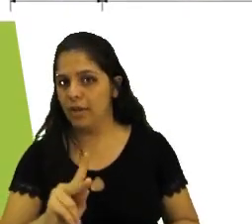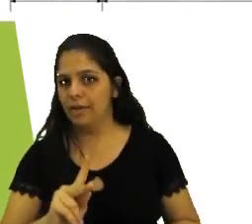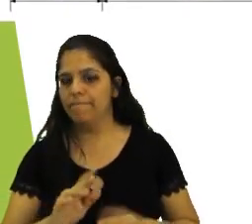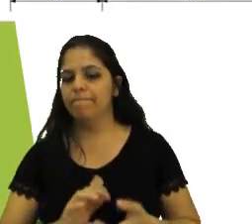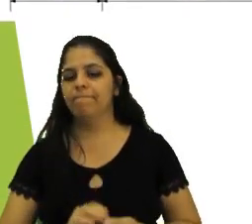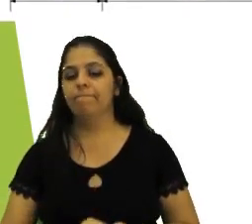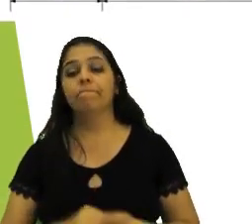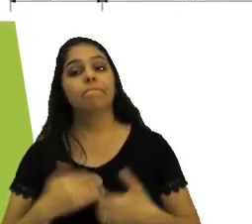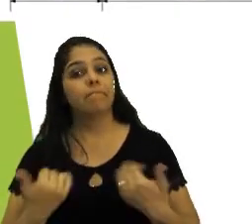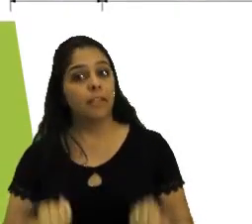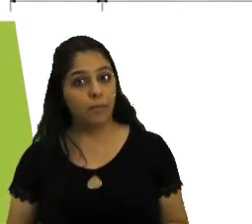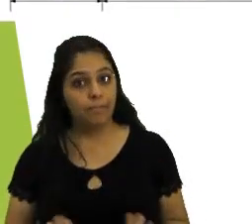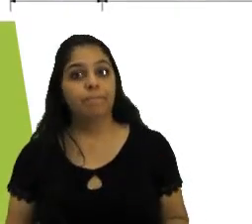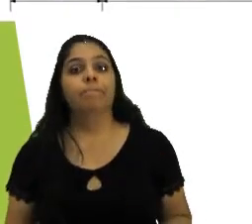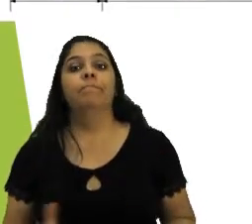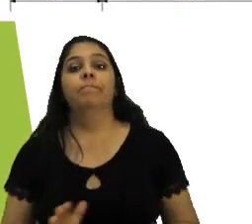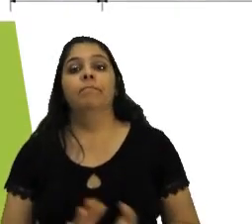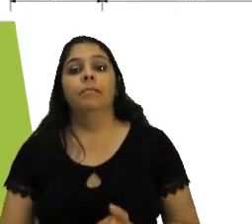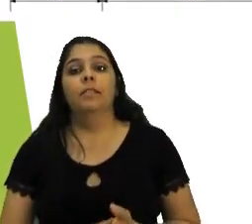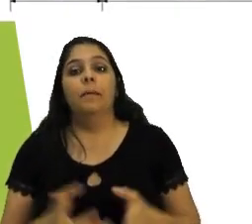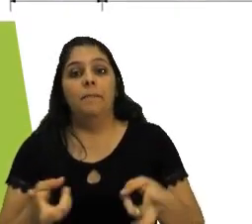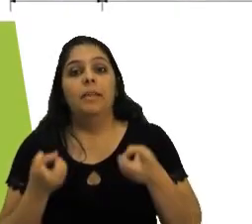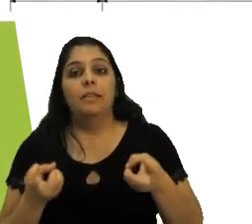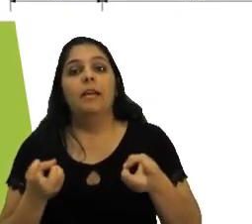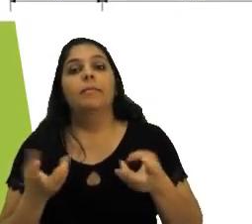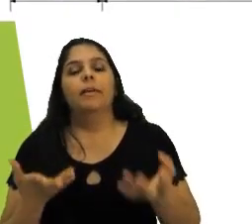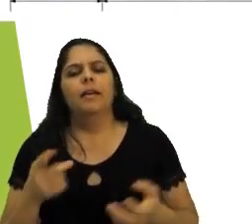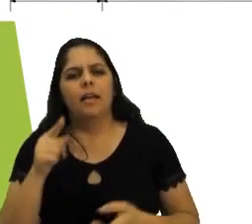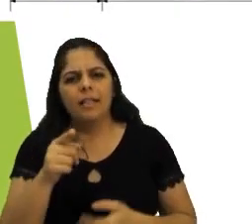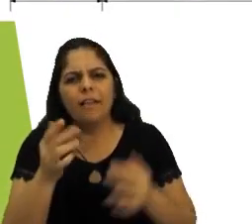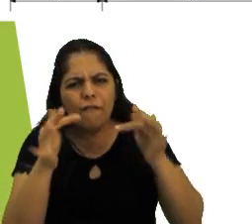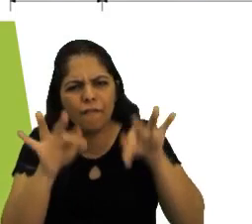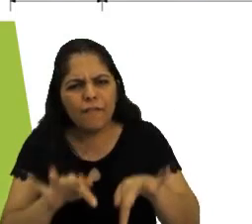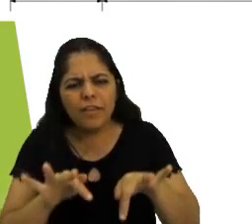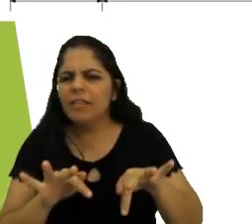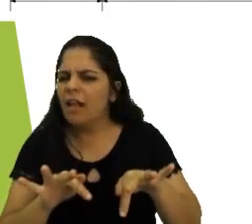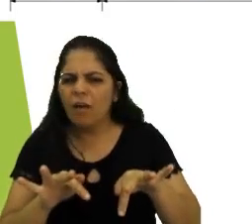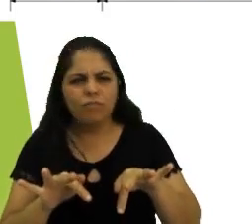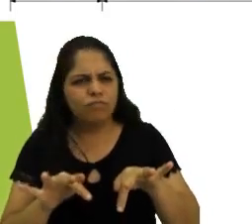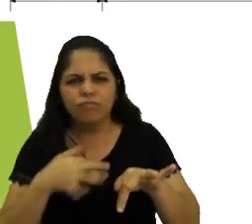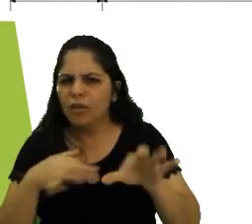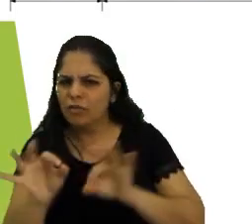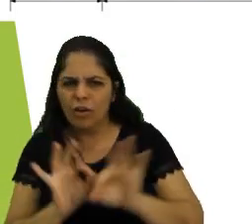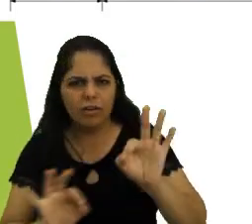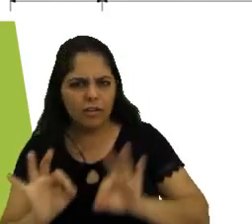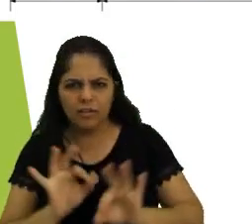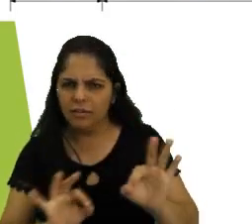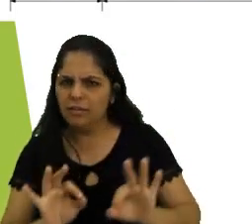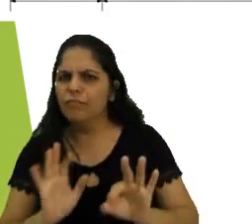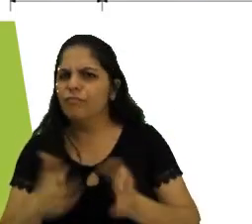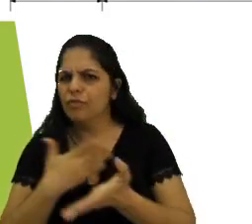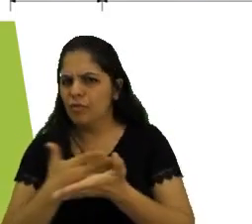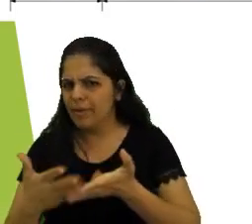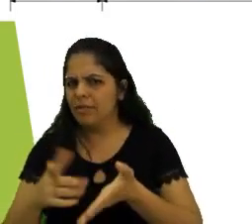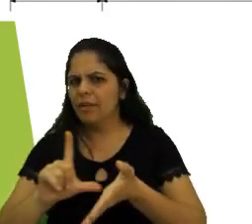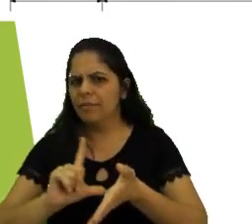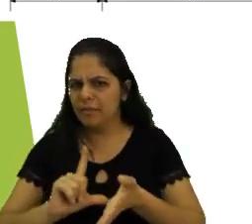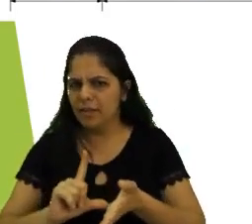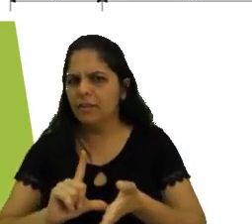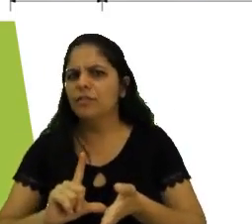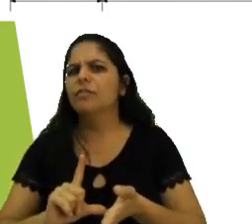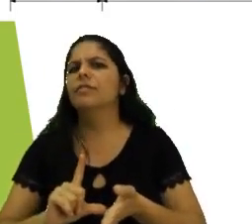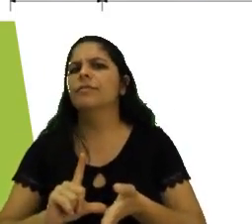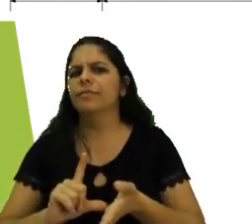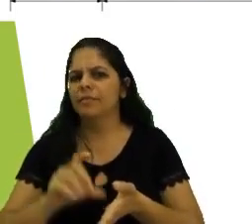Muito bem. Olha só, turma, aqui é justamente o final da nossa programação lá, que nós iniciamos antes do ciclo 95,